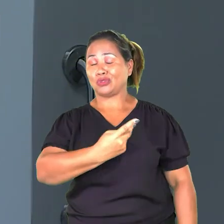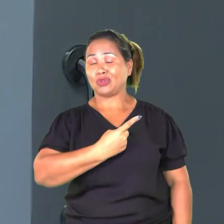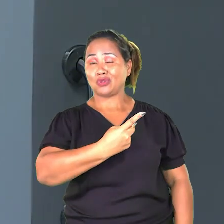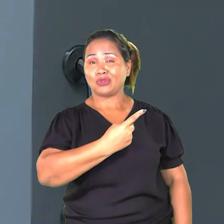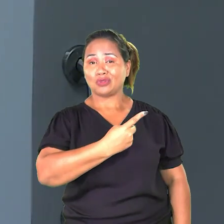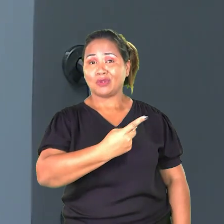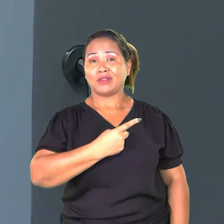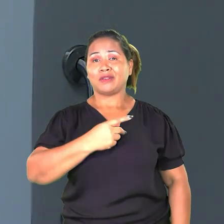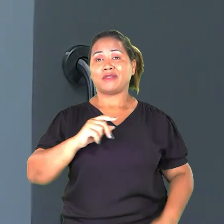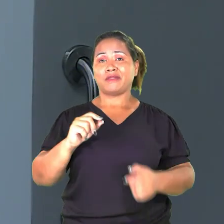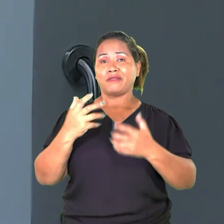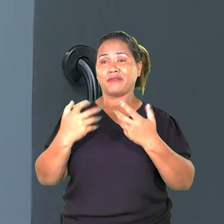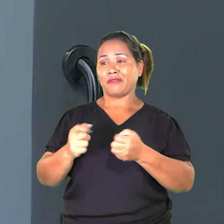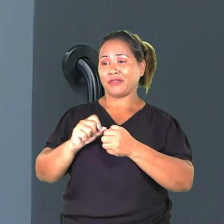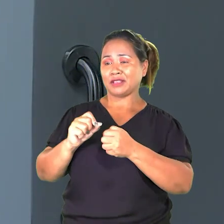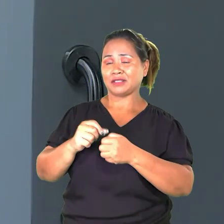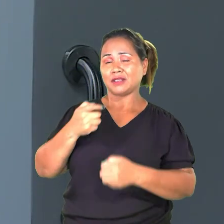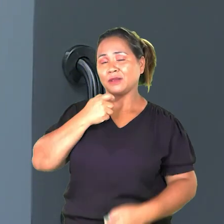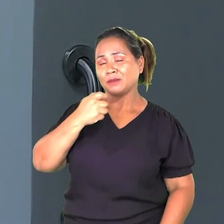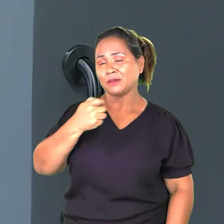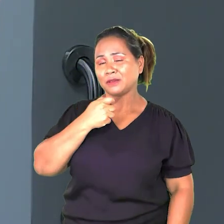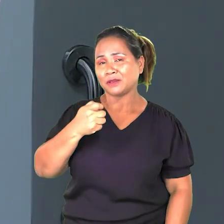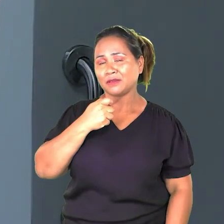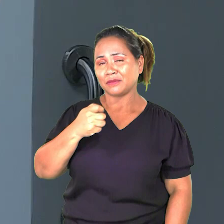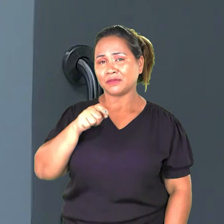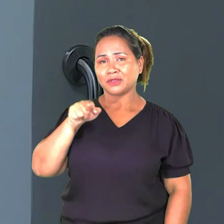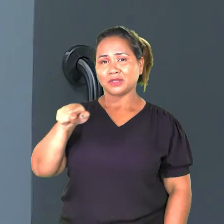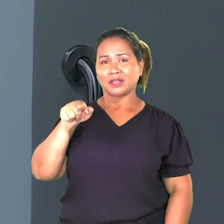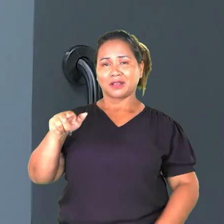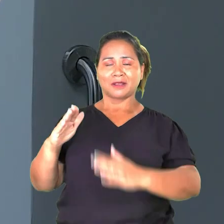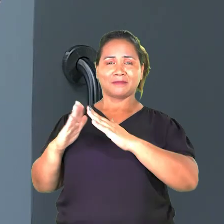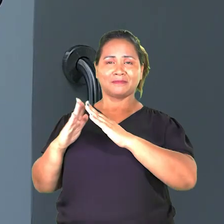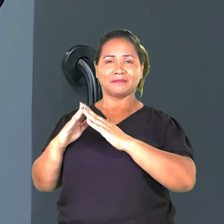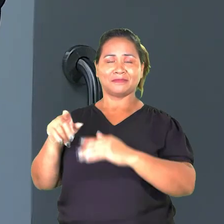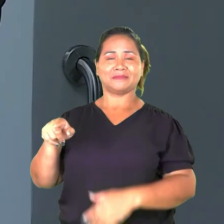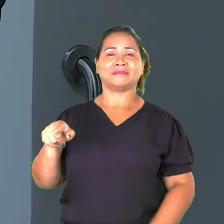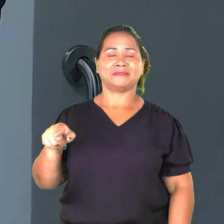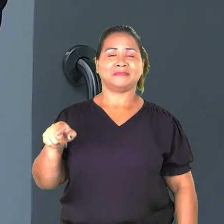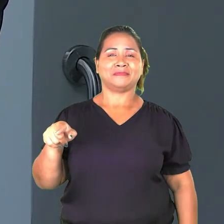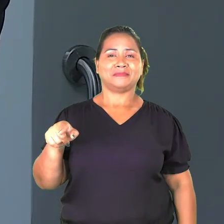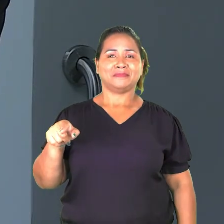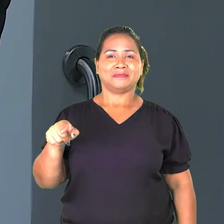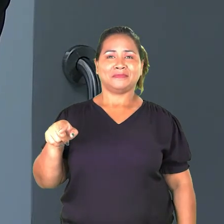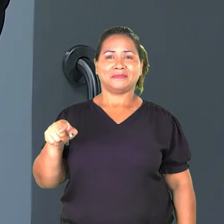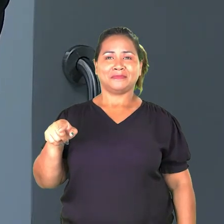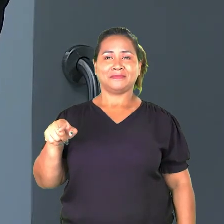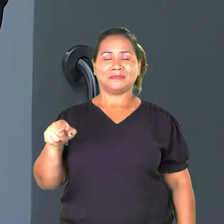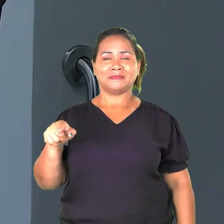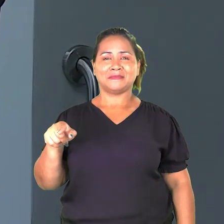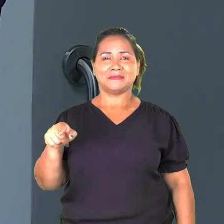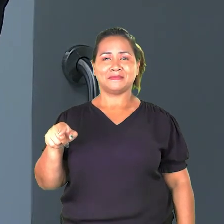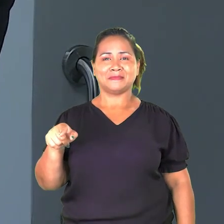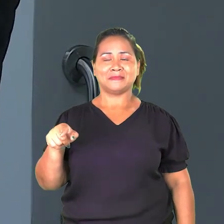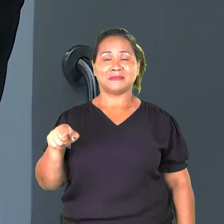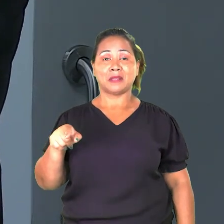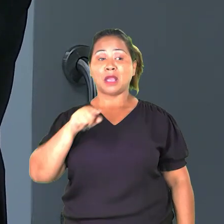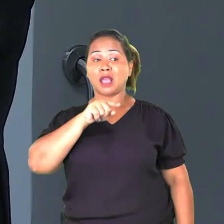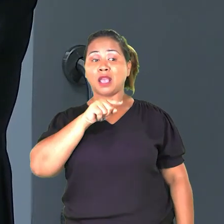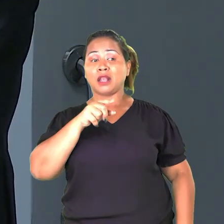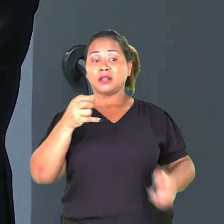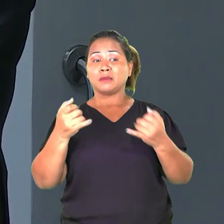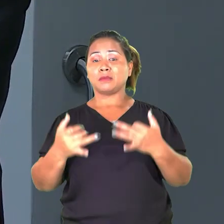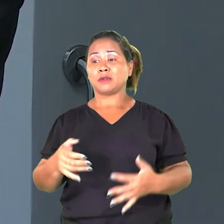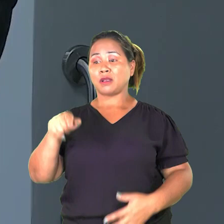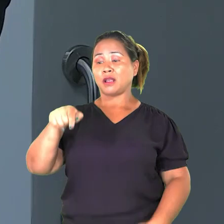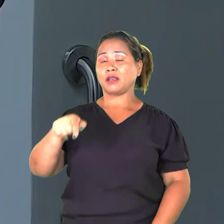importante. Lembro-me de uma ocasião em que nós dois partilhamos uma entrevista com o crítico Manuel da Costa Pinto, lá na